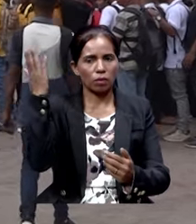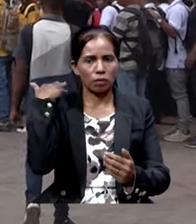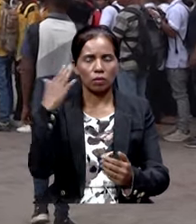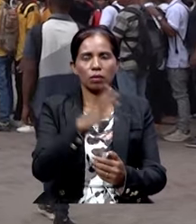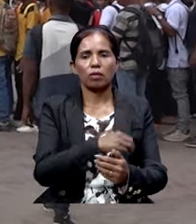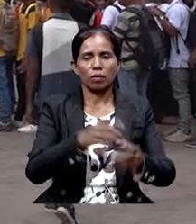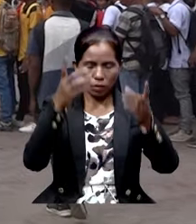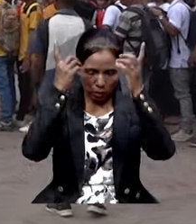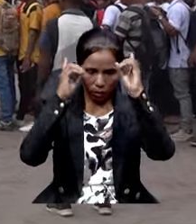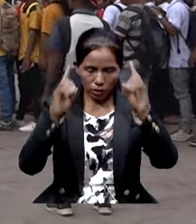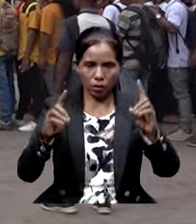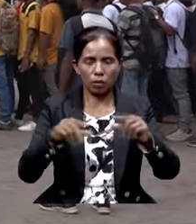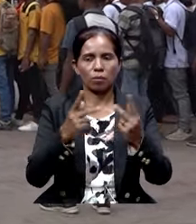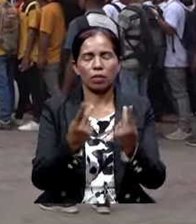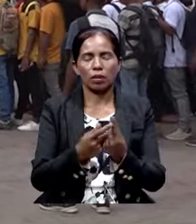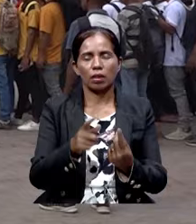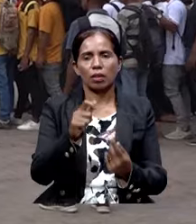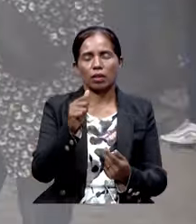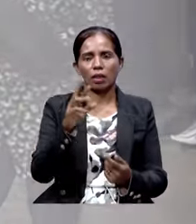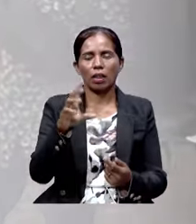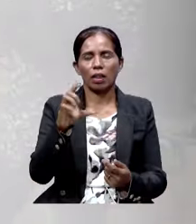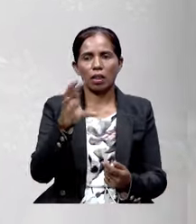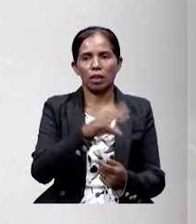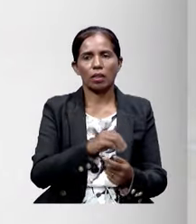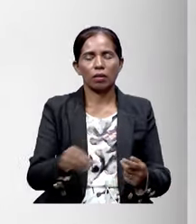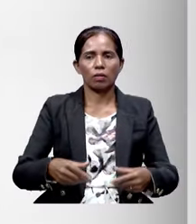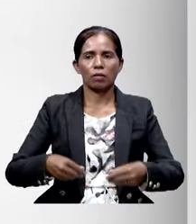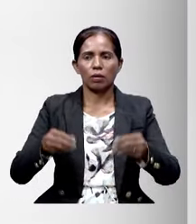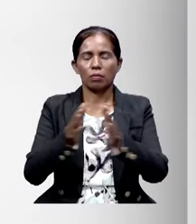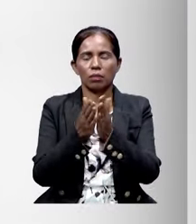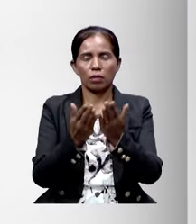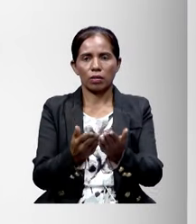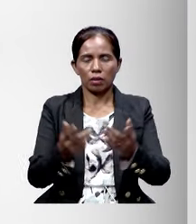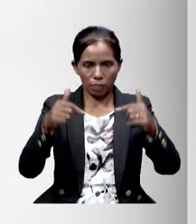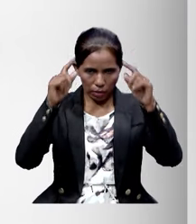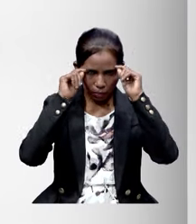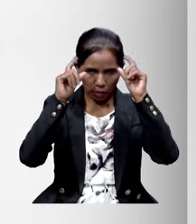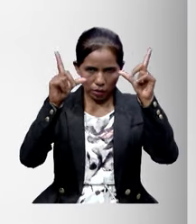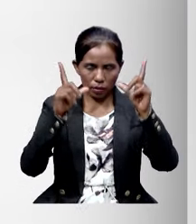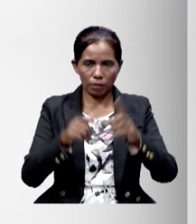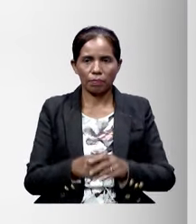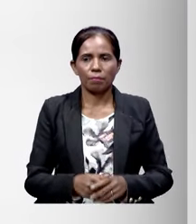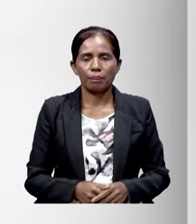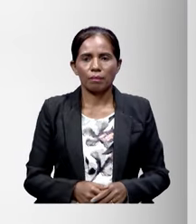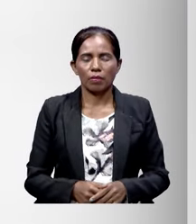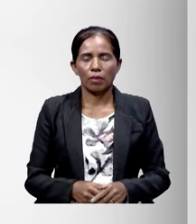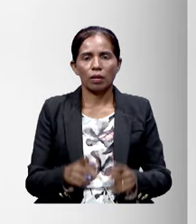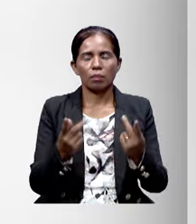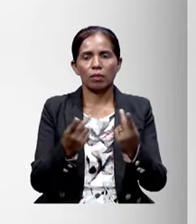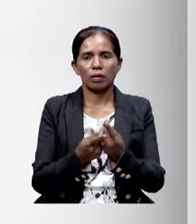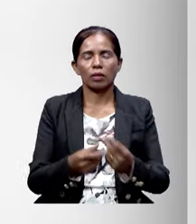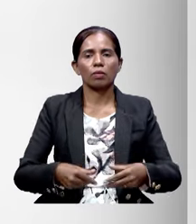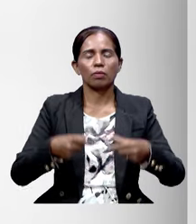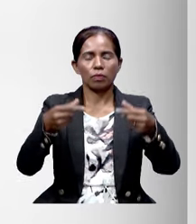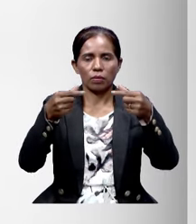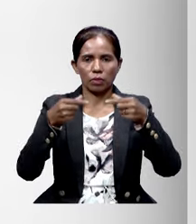decide a empresa Thales o se Singapura pode fornecer passaporte mais Timor-Leste. Tirmai, empresa refere